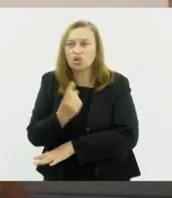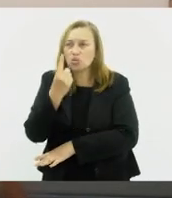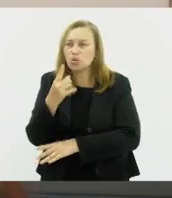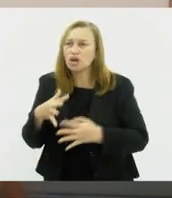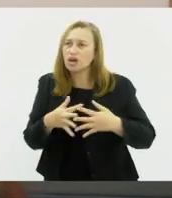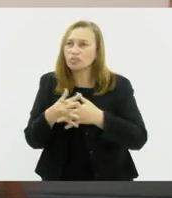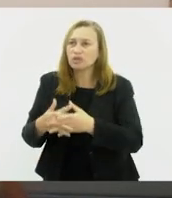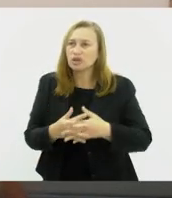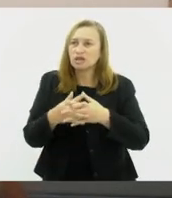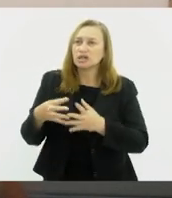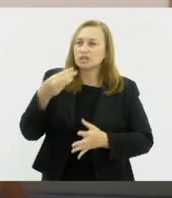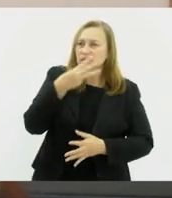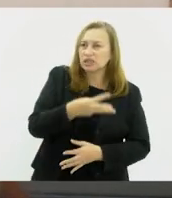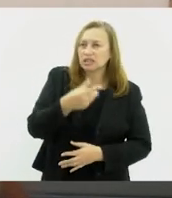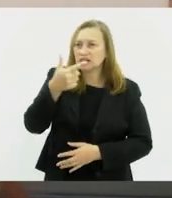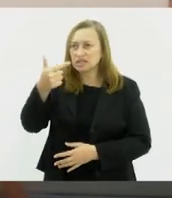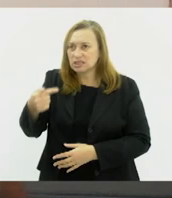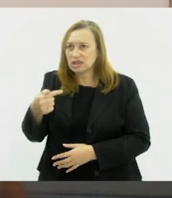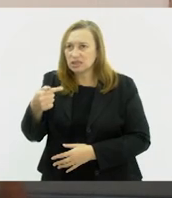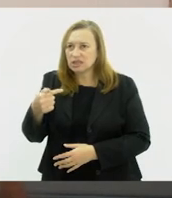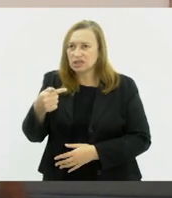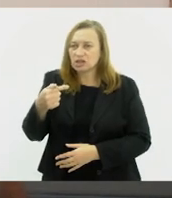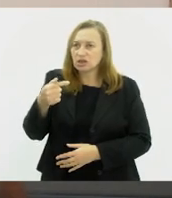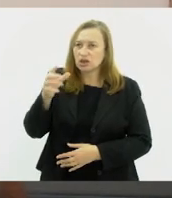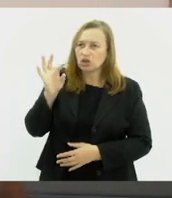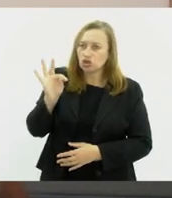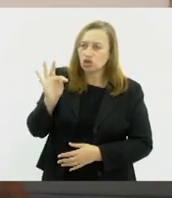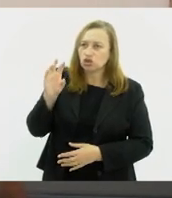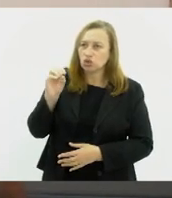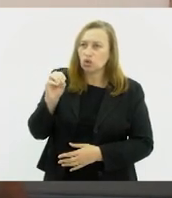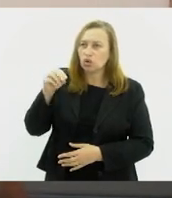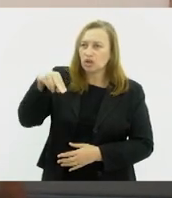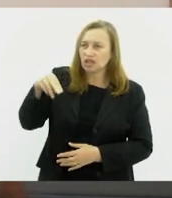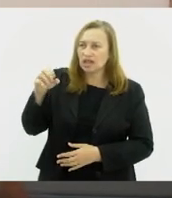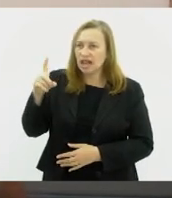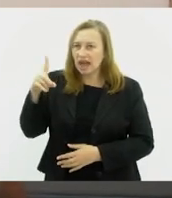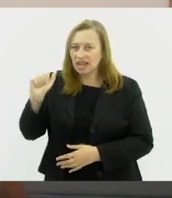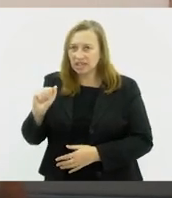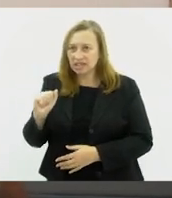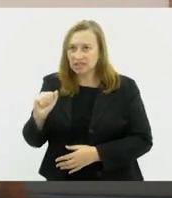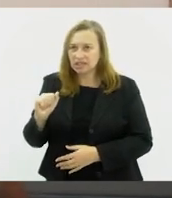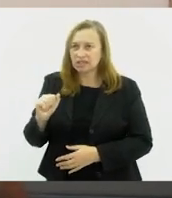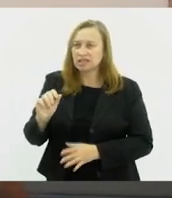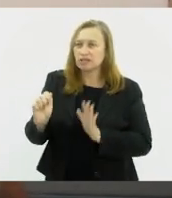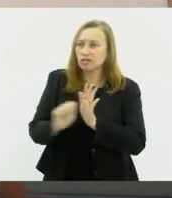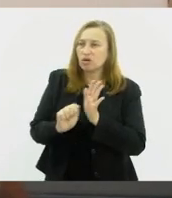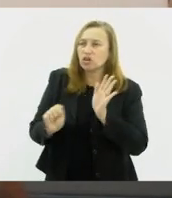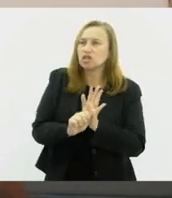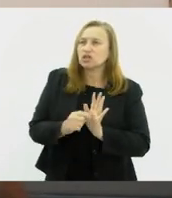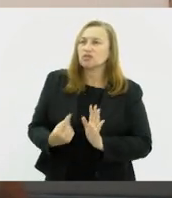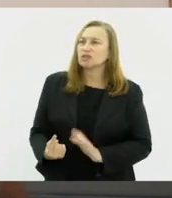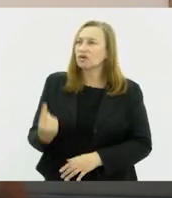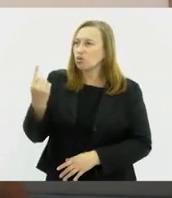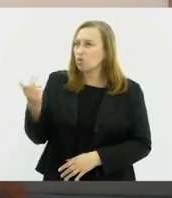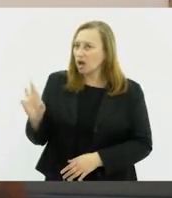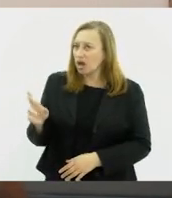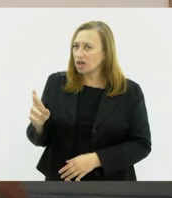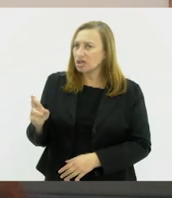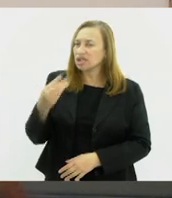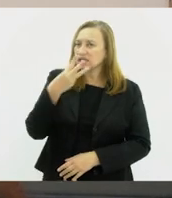37 toneladas de maconha se tu botar R 1 Gama a carga era de